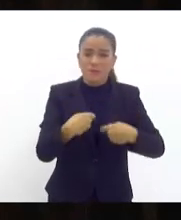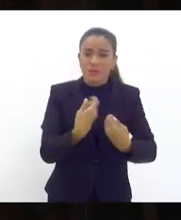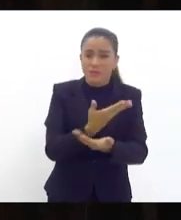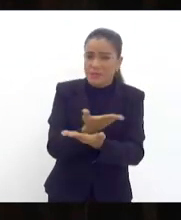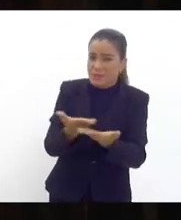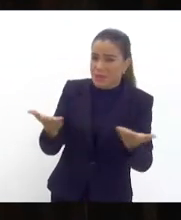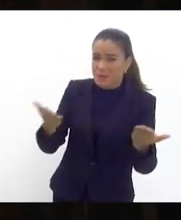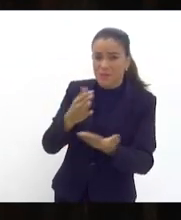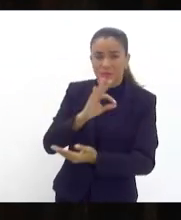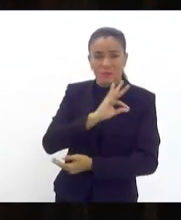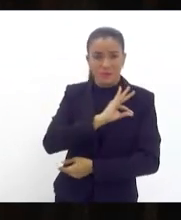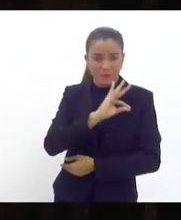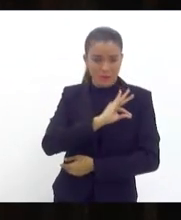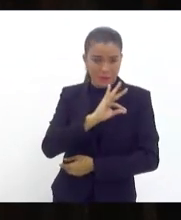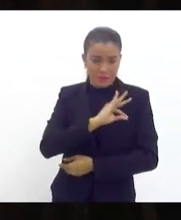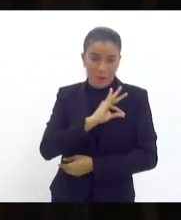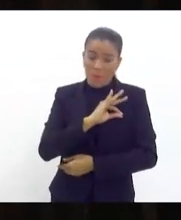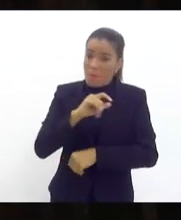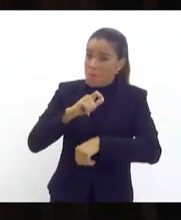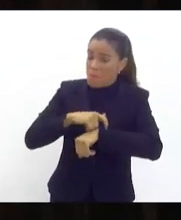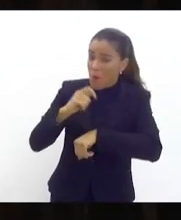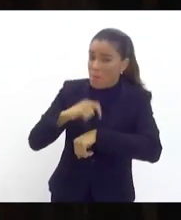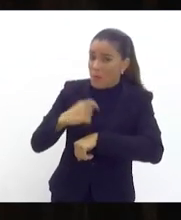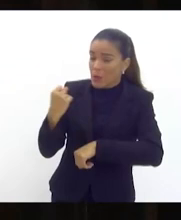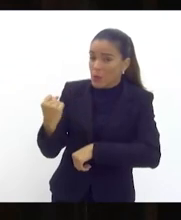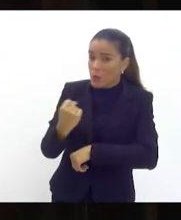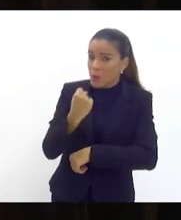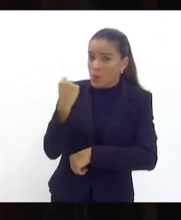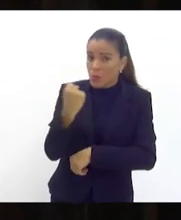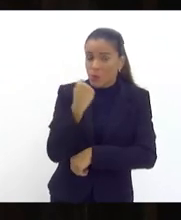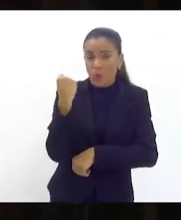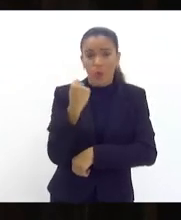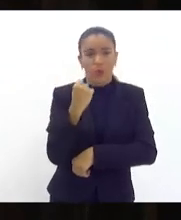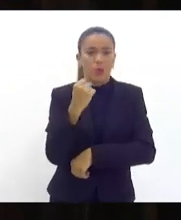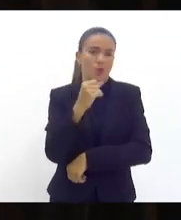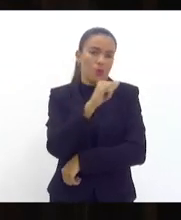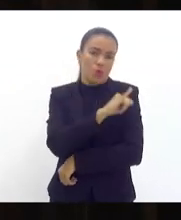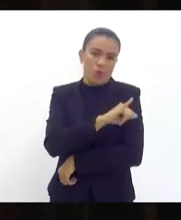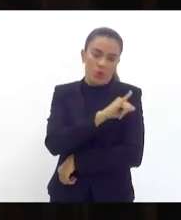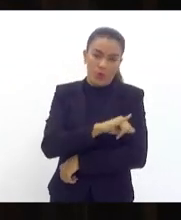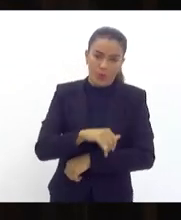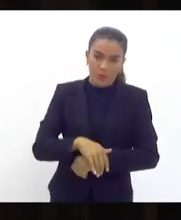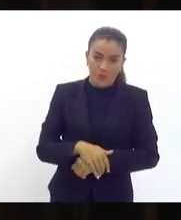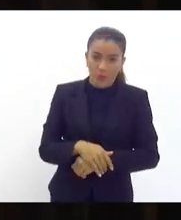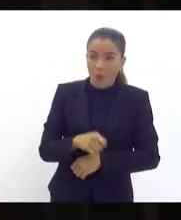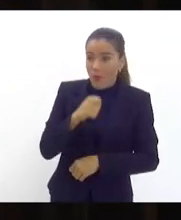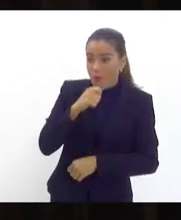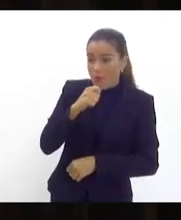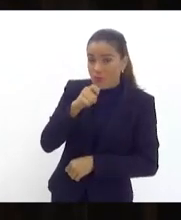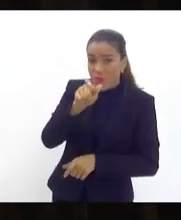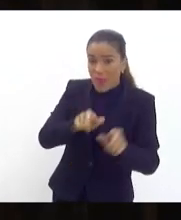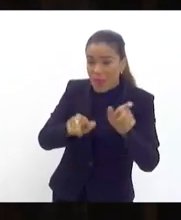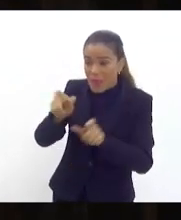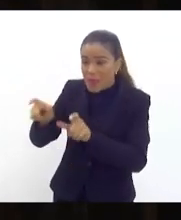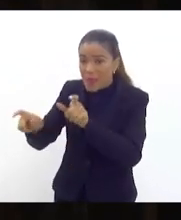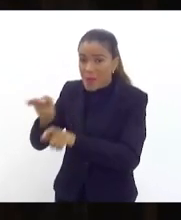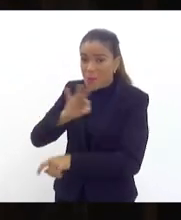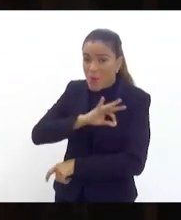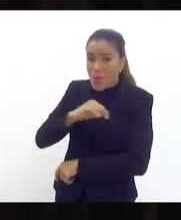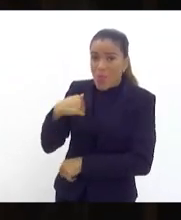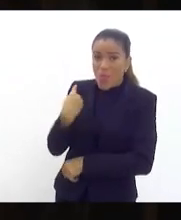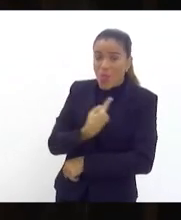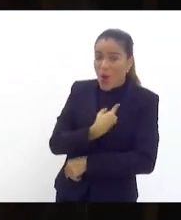momento crítico que nós estamos passando no Rio de Janeiro sem eles nós não somos nada